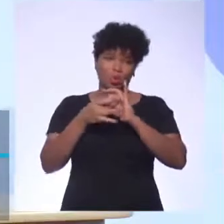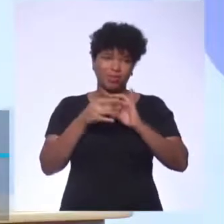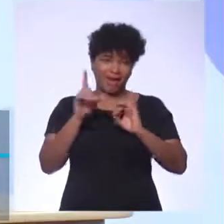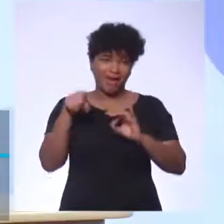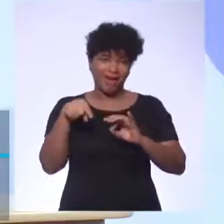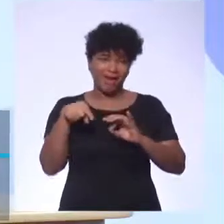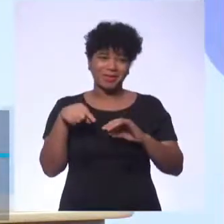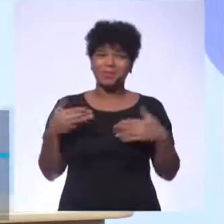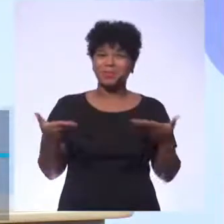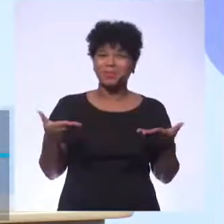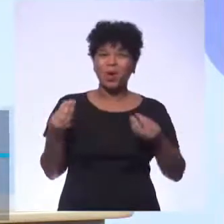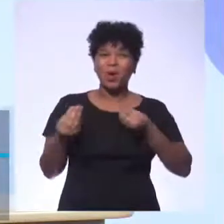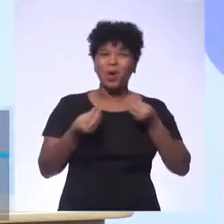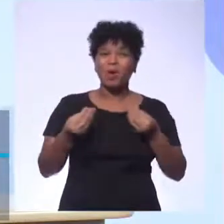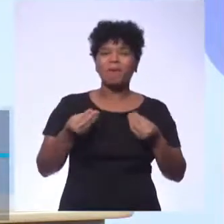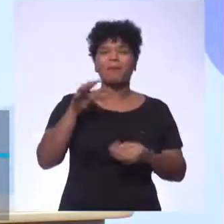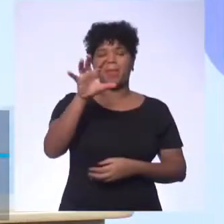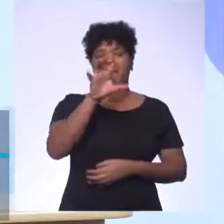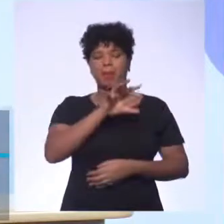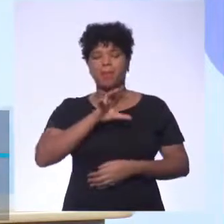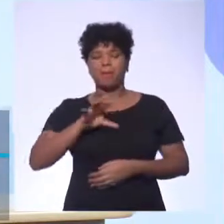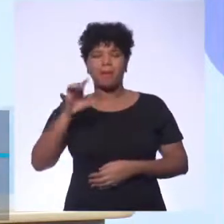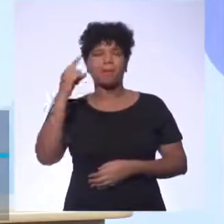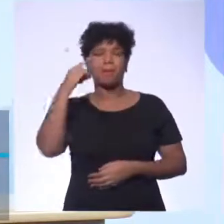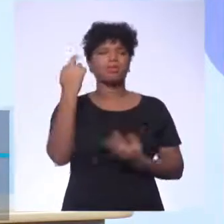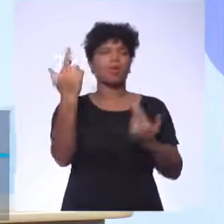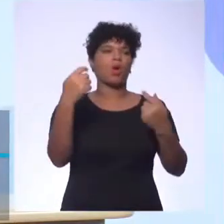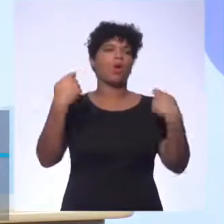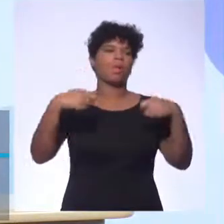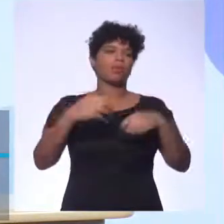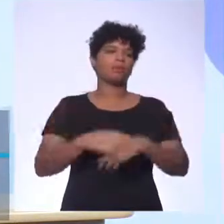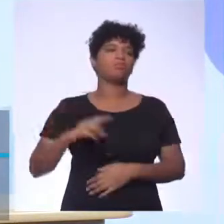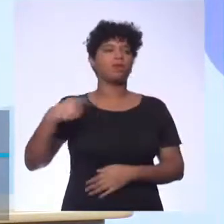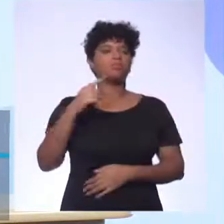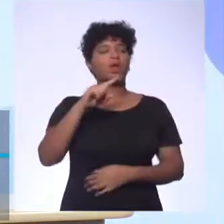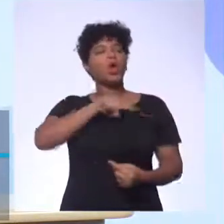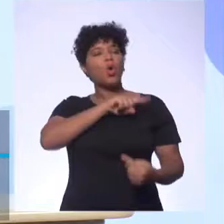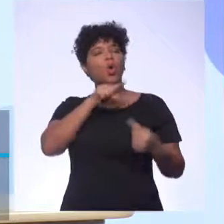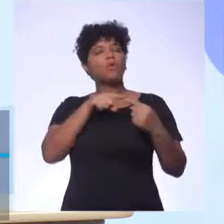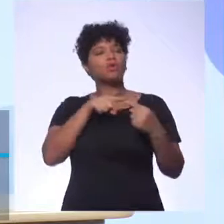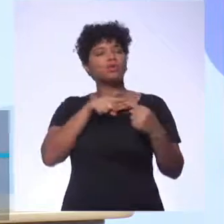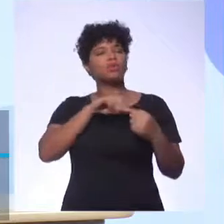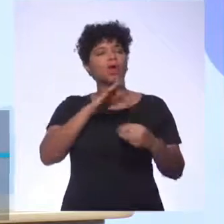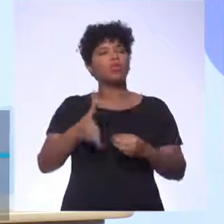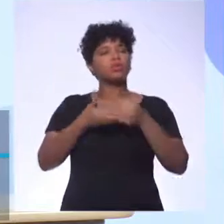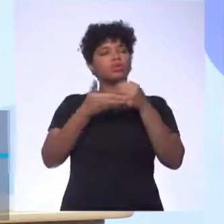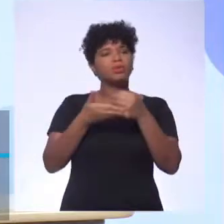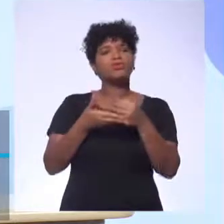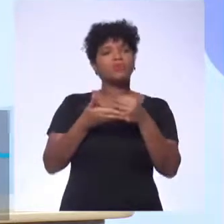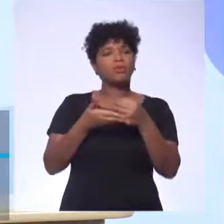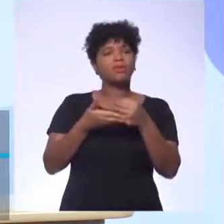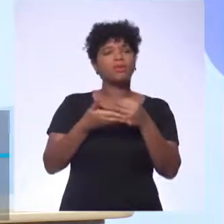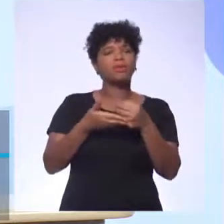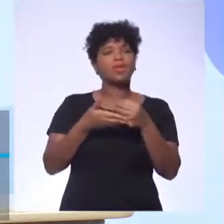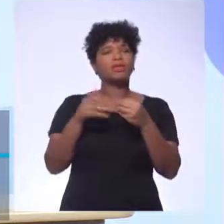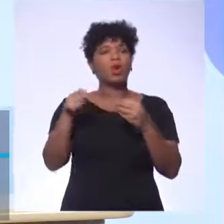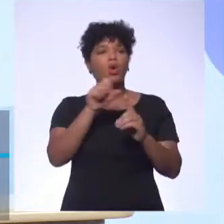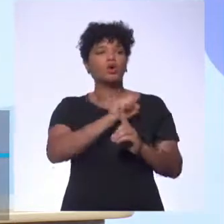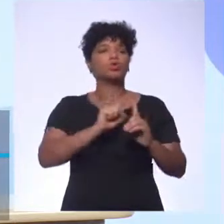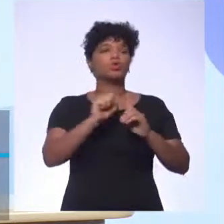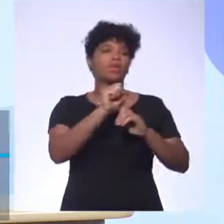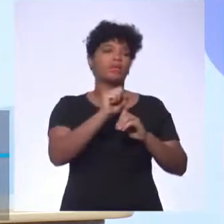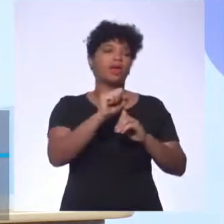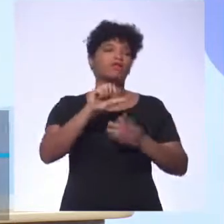desafio, pensar sobre sustentabilidade, um dos princípios fundamentais é que nós, na sociedade capitalista que